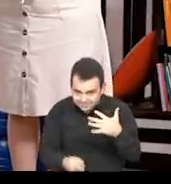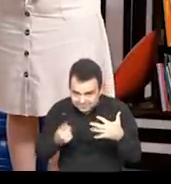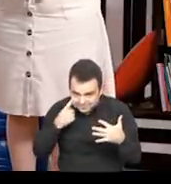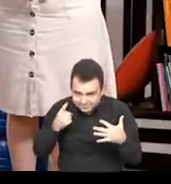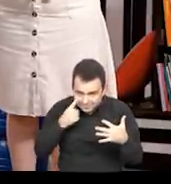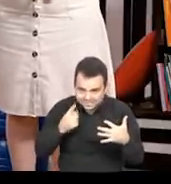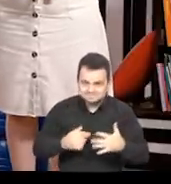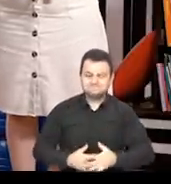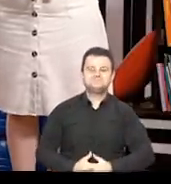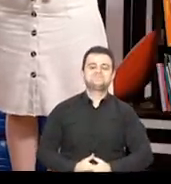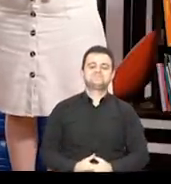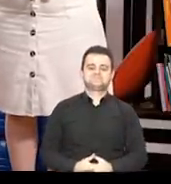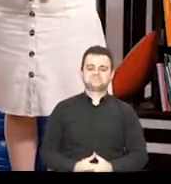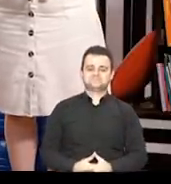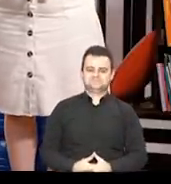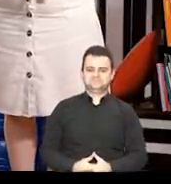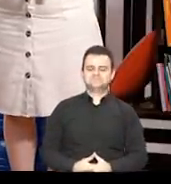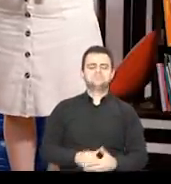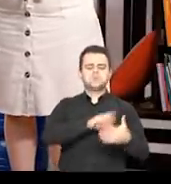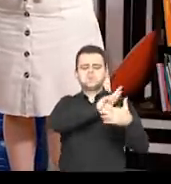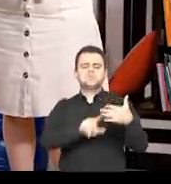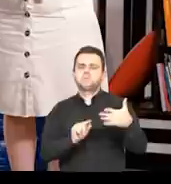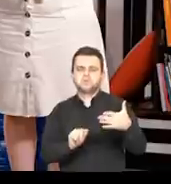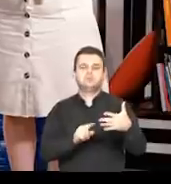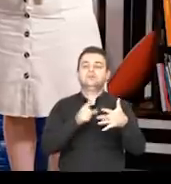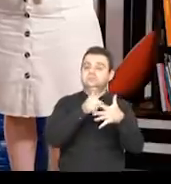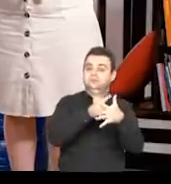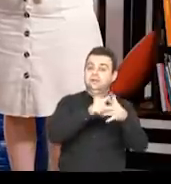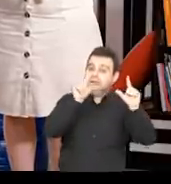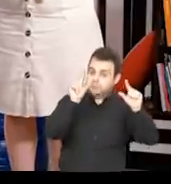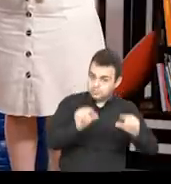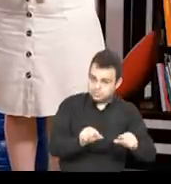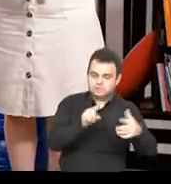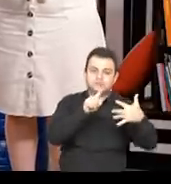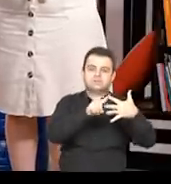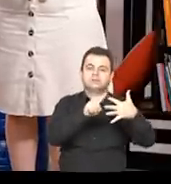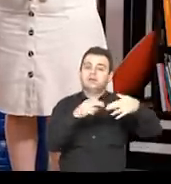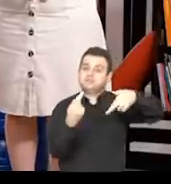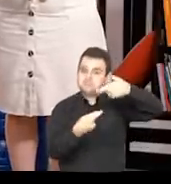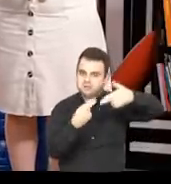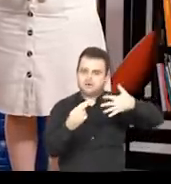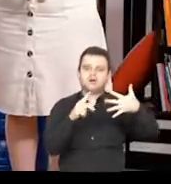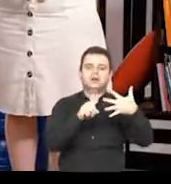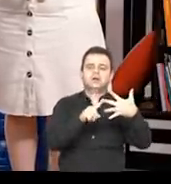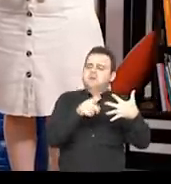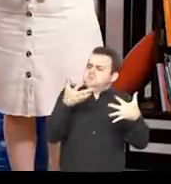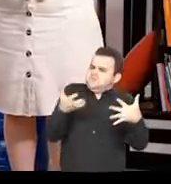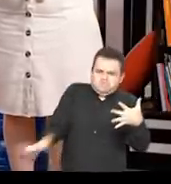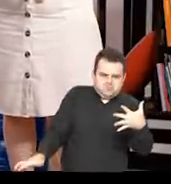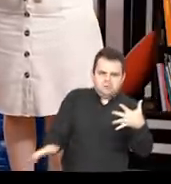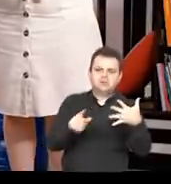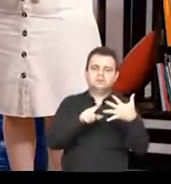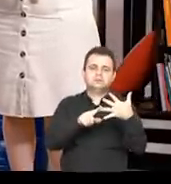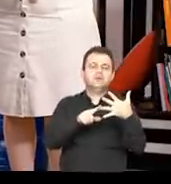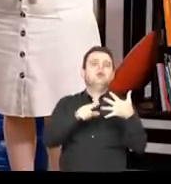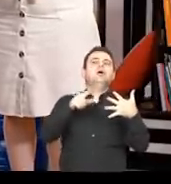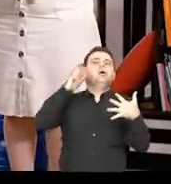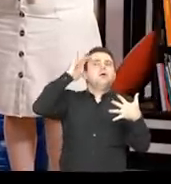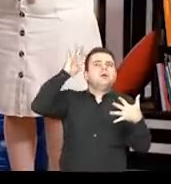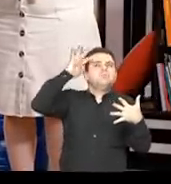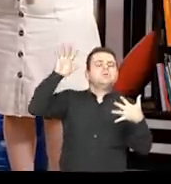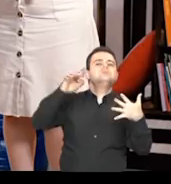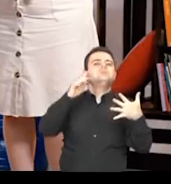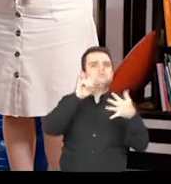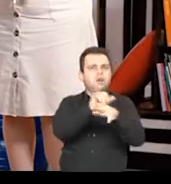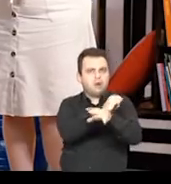R's? Vamos lá? Então, quais são? Reduzir, reciclar, recusar, repensar e